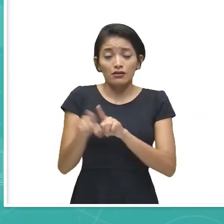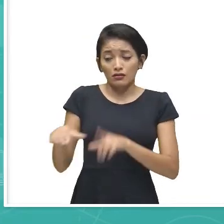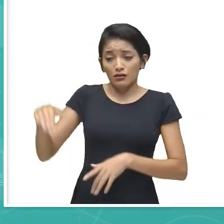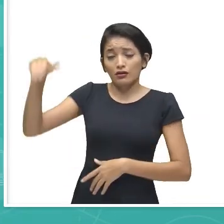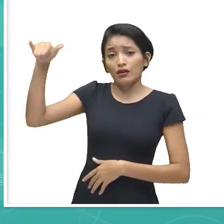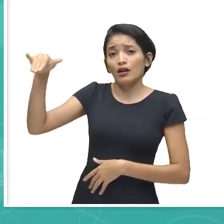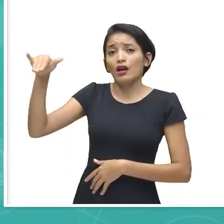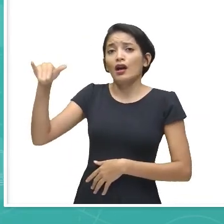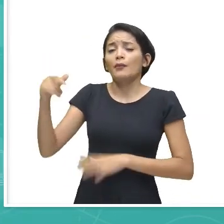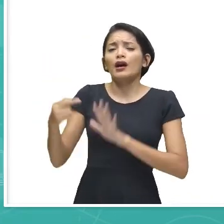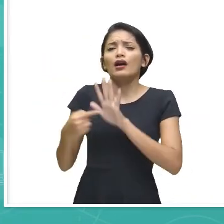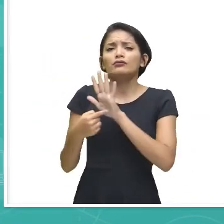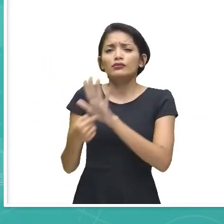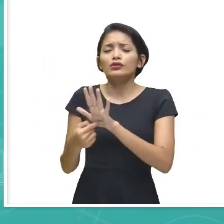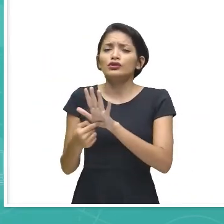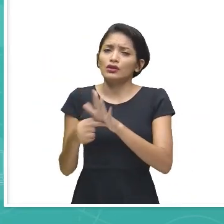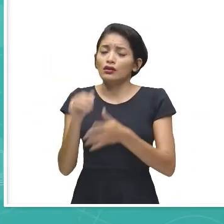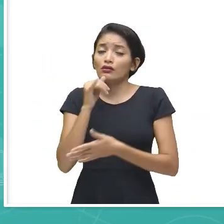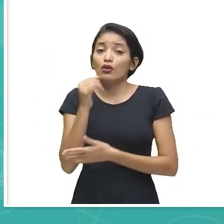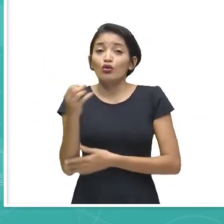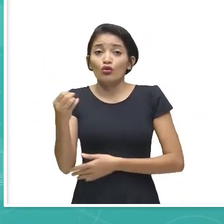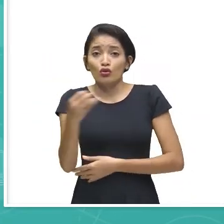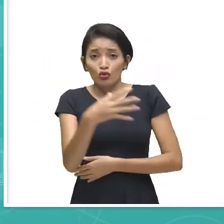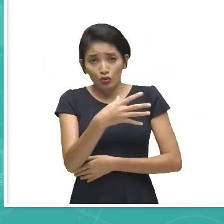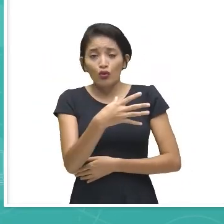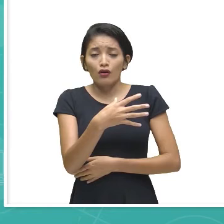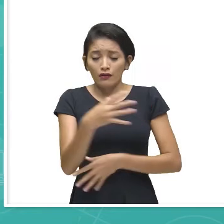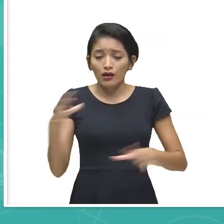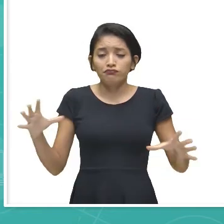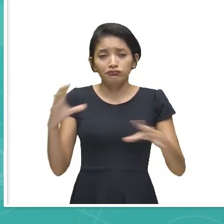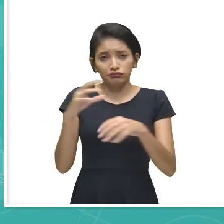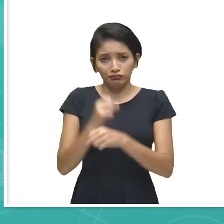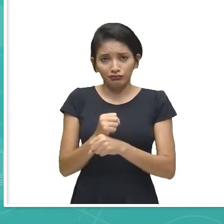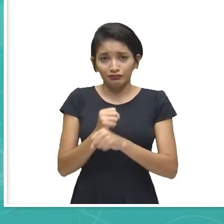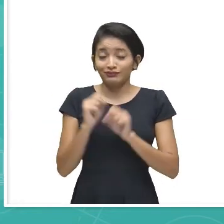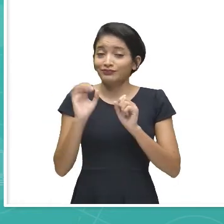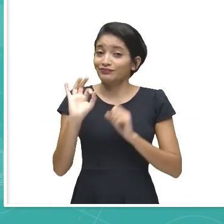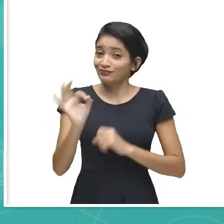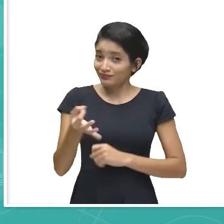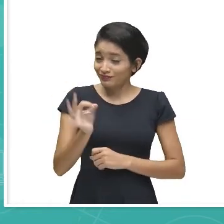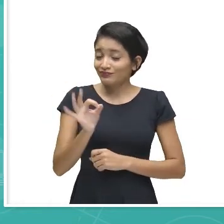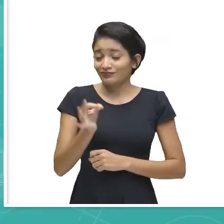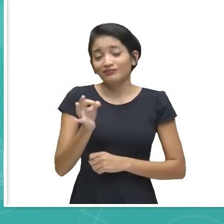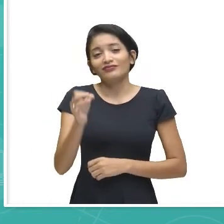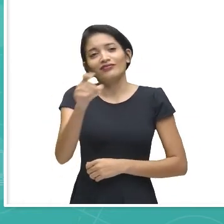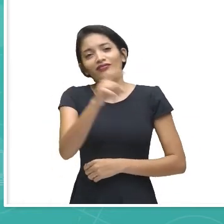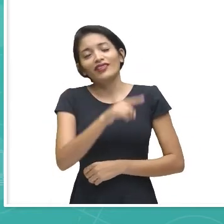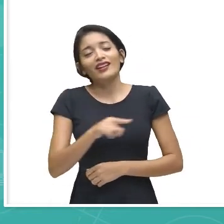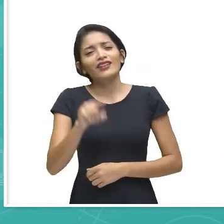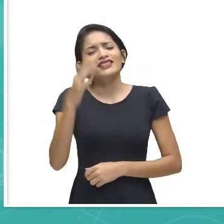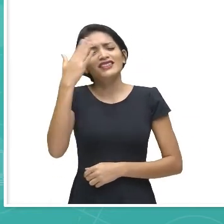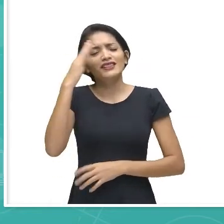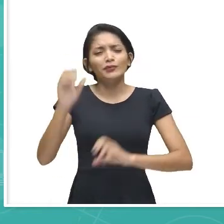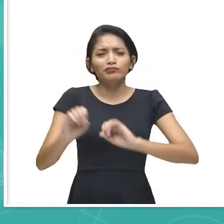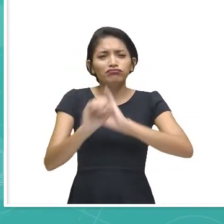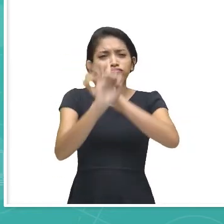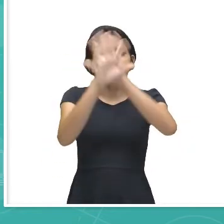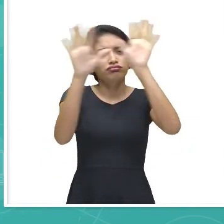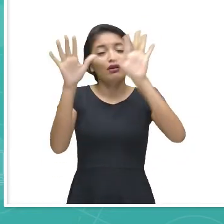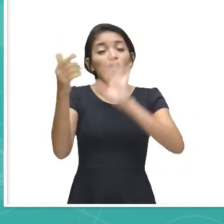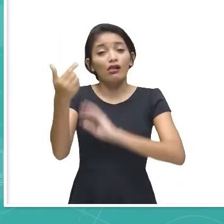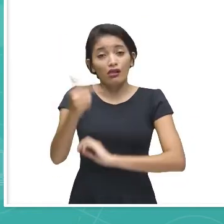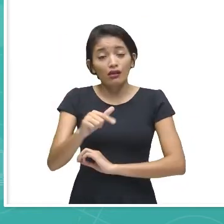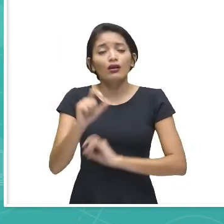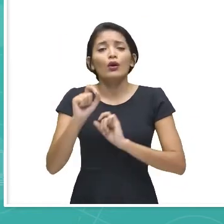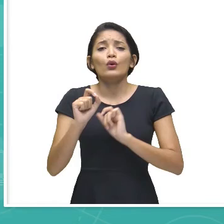como exemplo para fazer um novo cálculo aqui para vocês, tá certo? Para vocês entenderem novamente